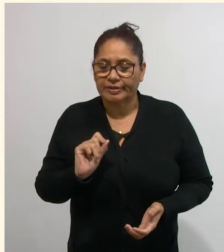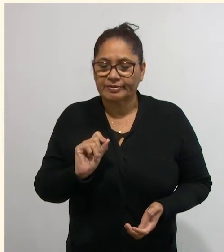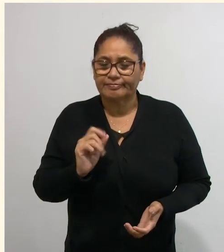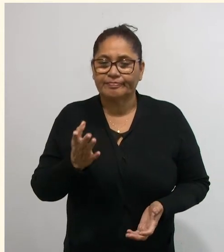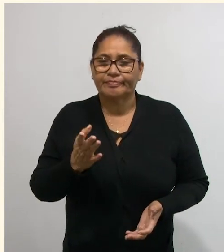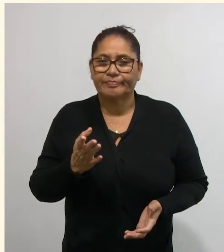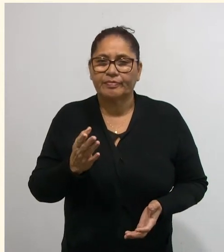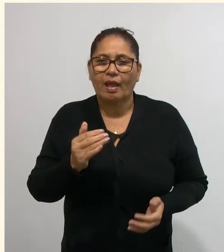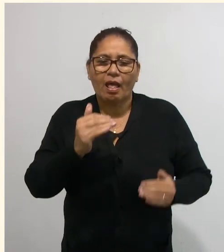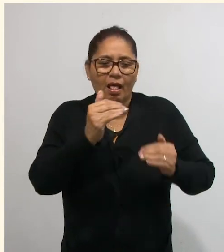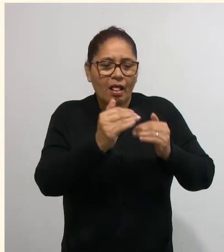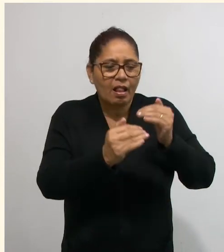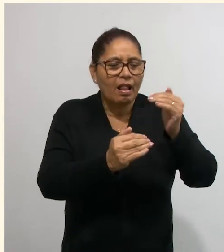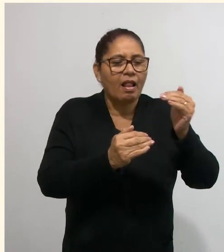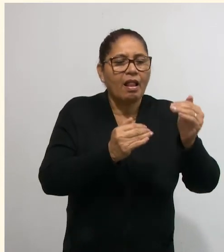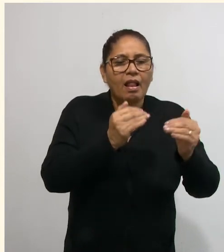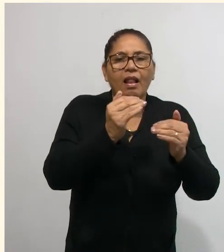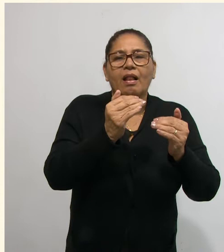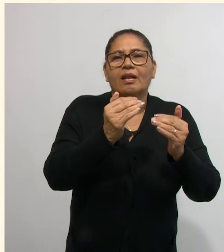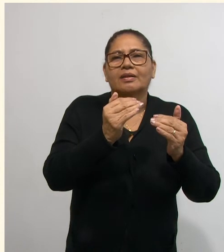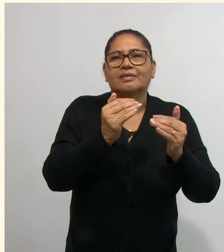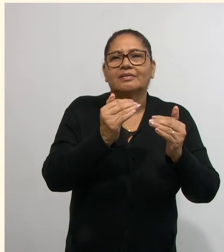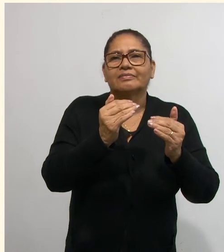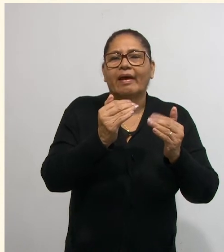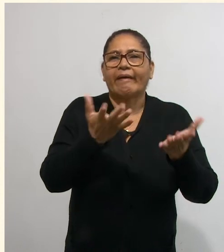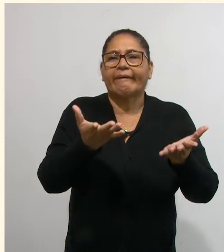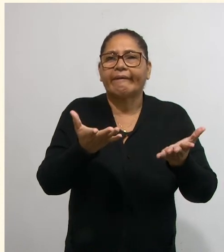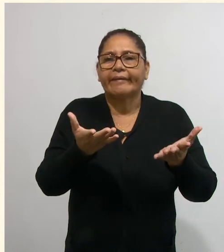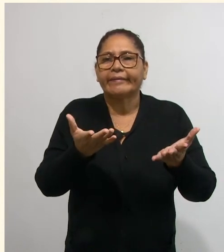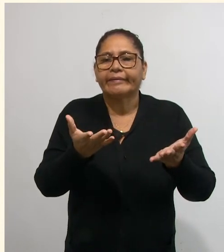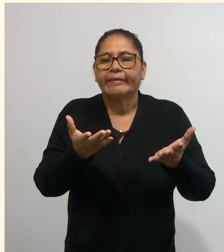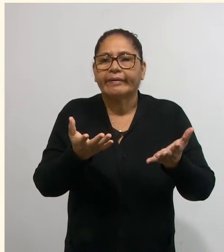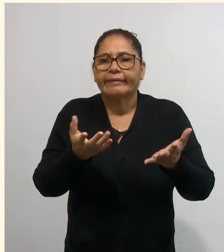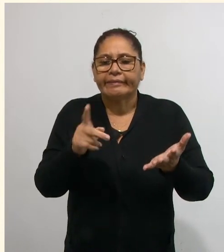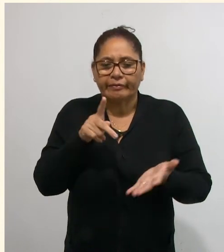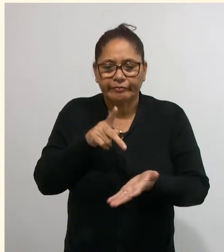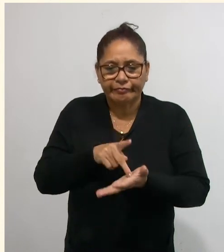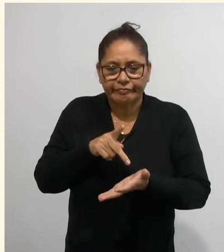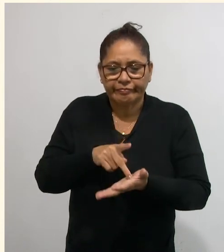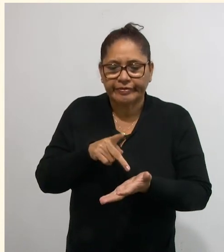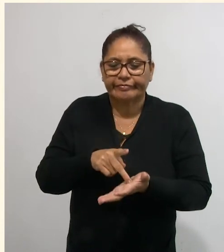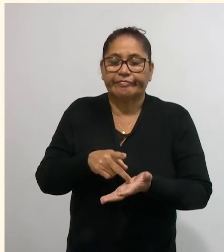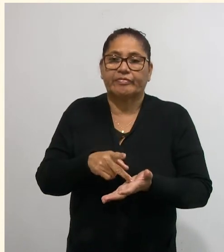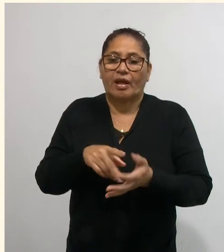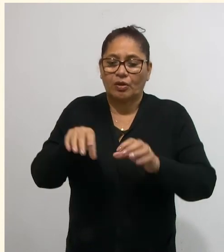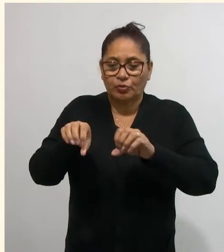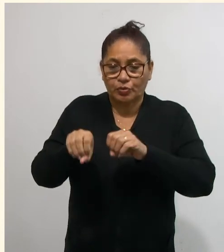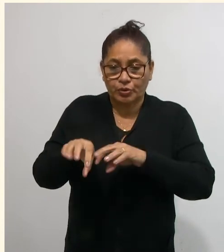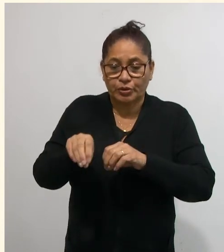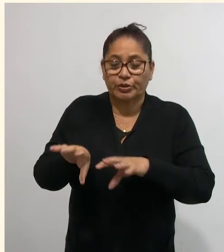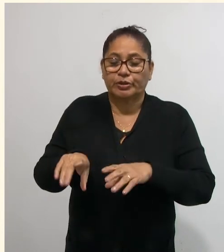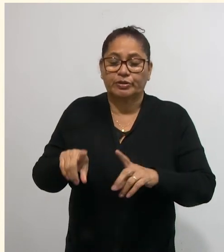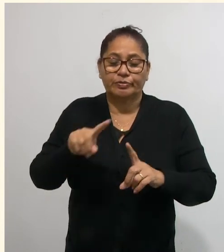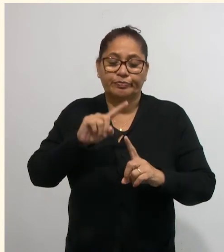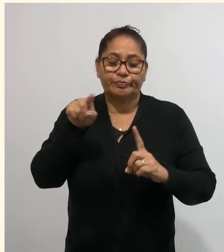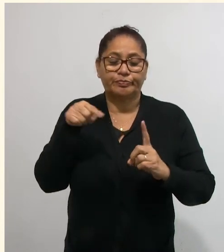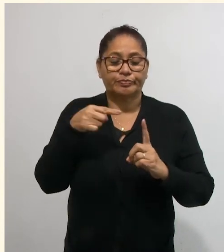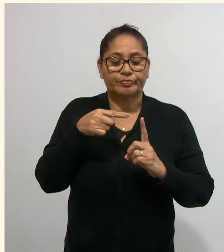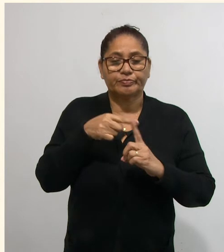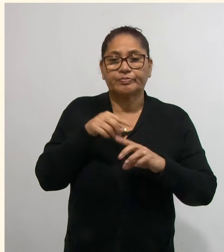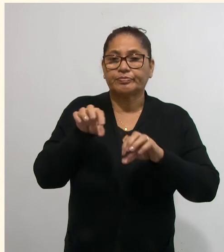atualmente o processo didático desenvolve mediante a ação recíproca dos componentes fundamentais do ensino, que são eles